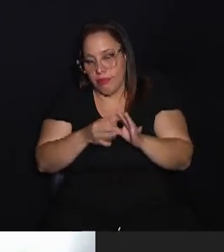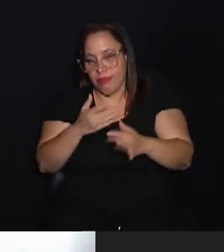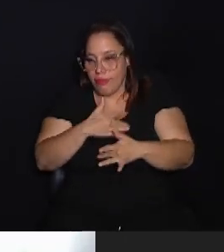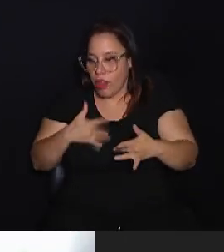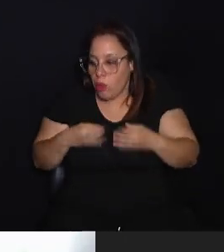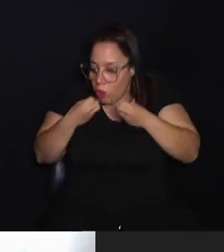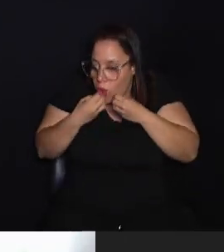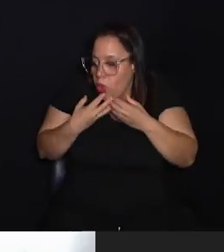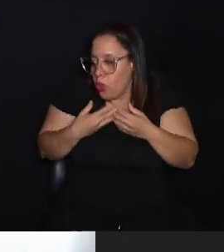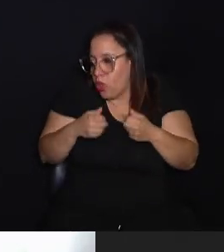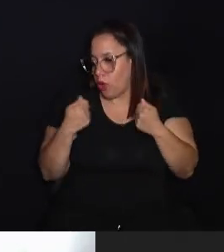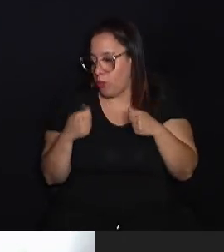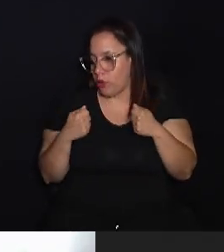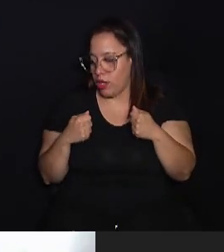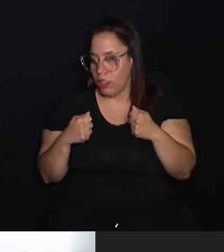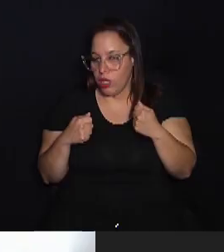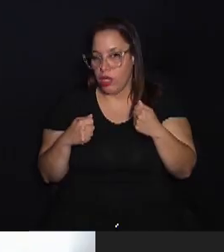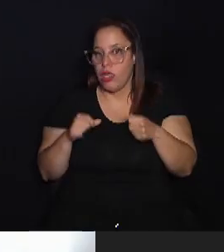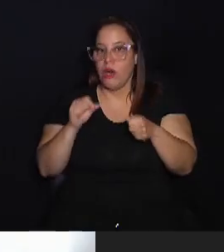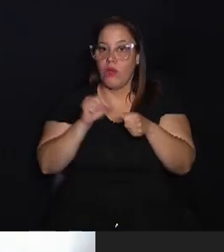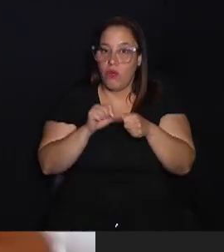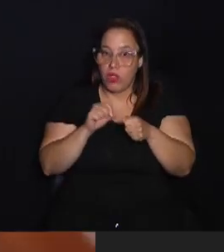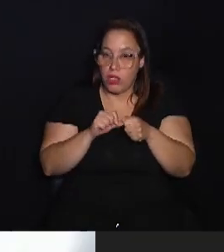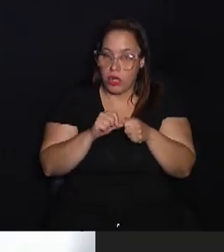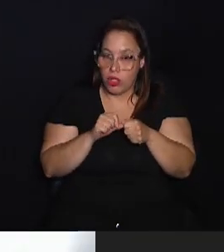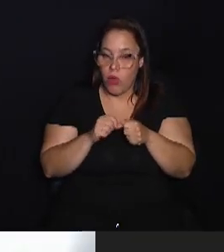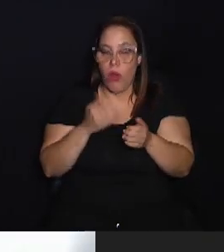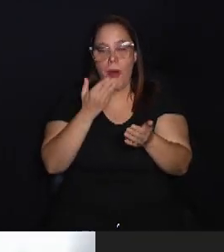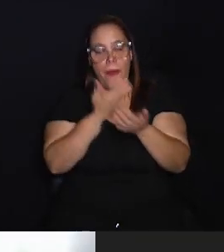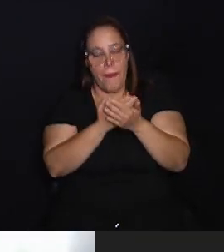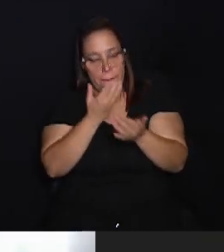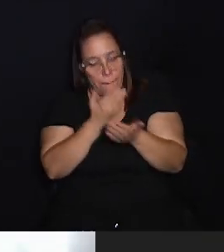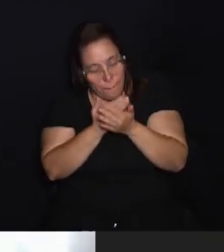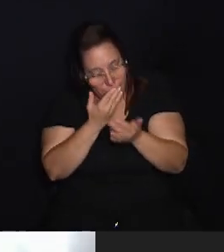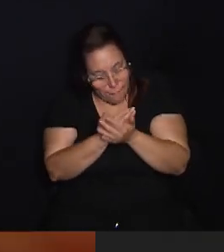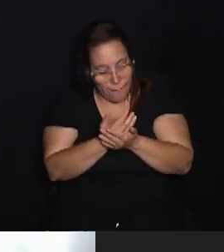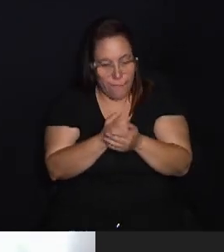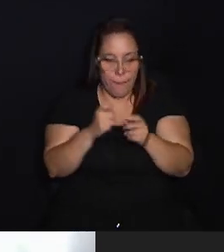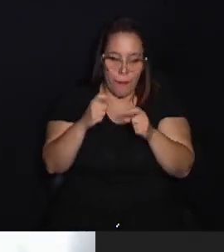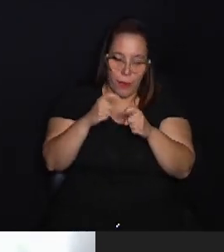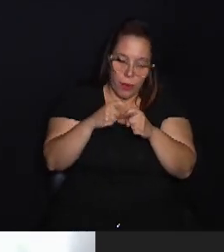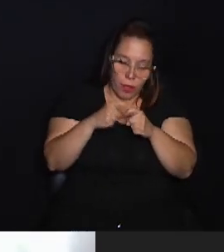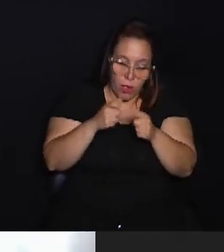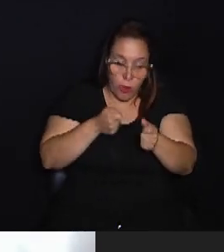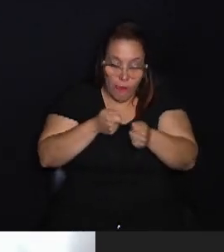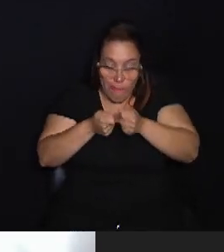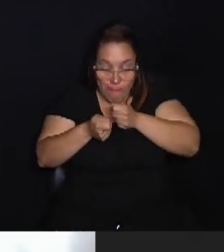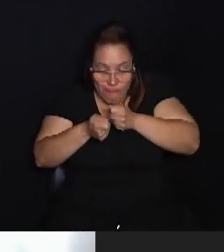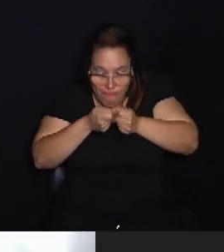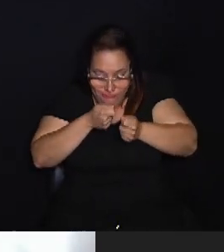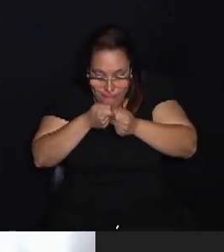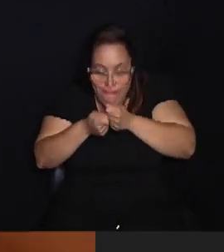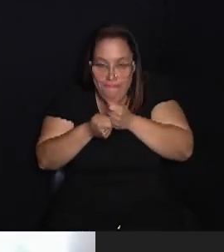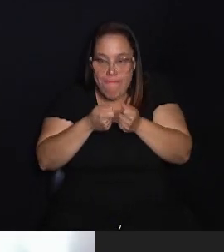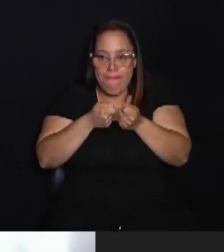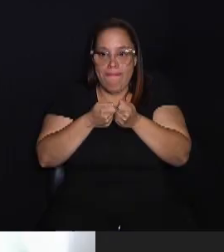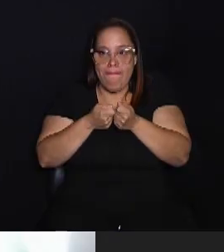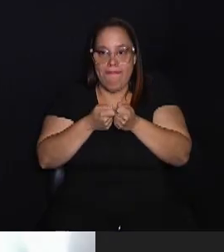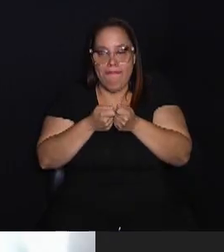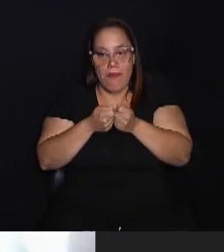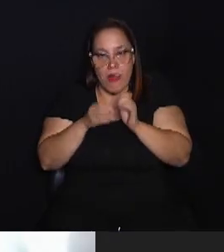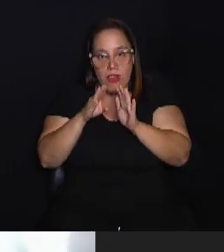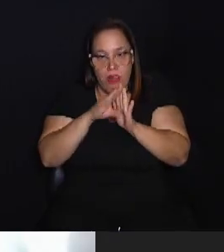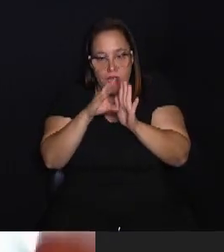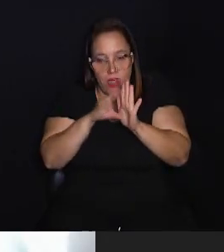Então, é necessário se fazer um estudo clínico controlado, com